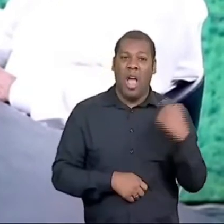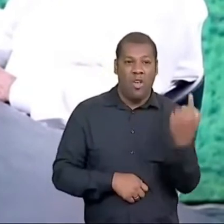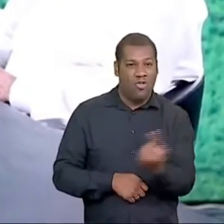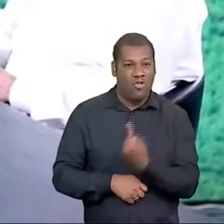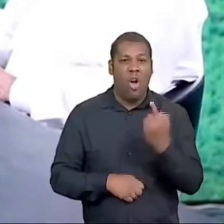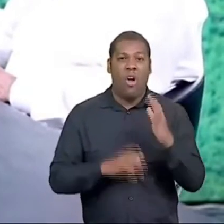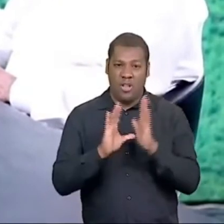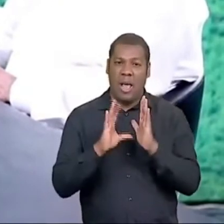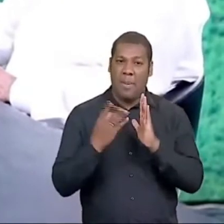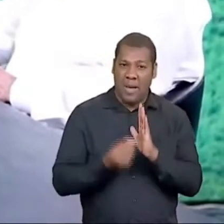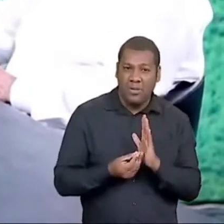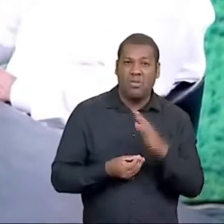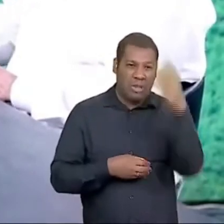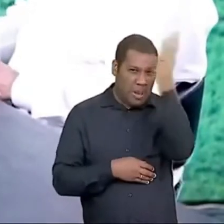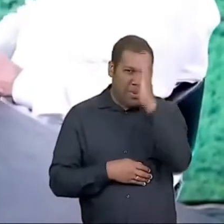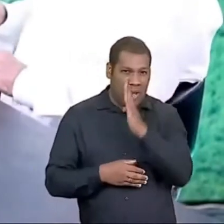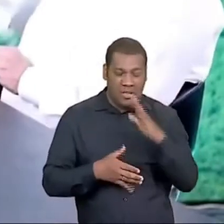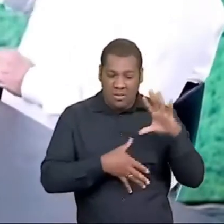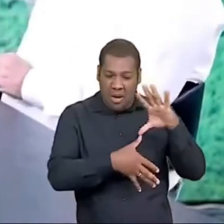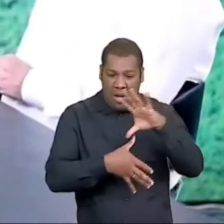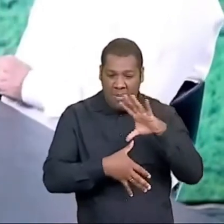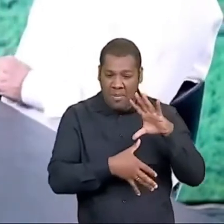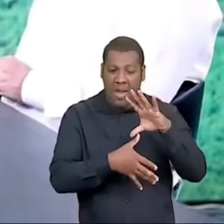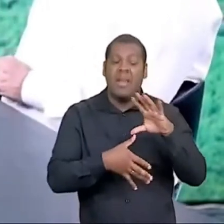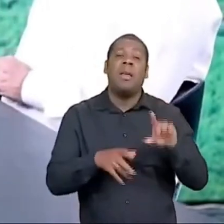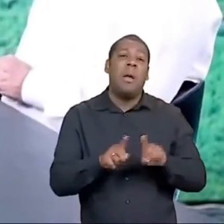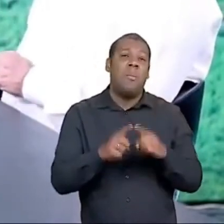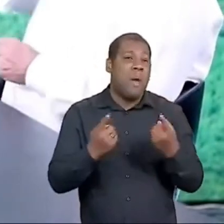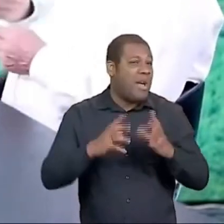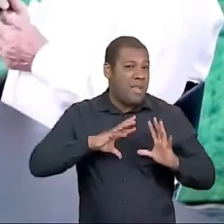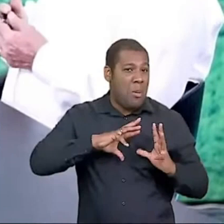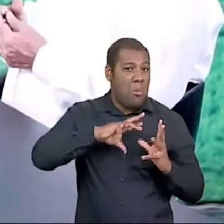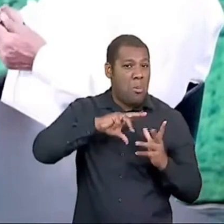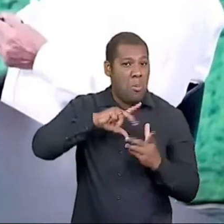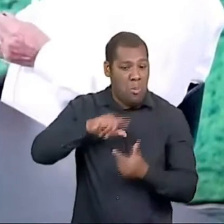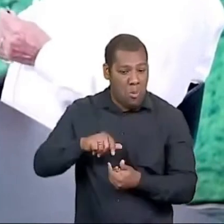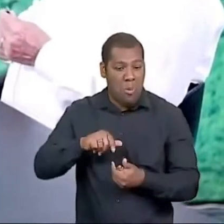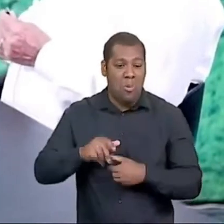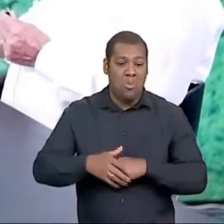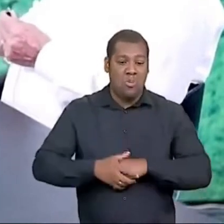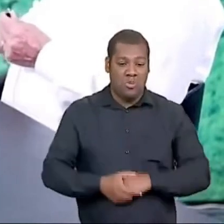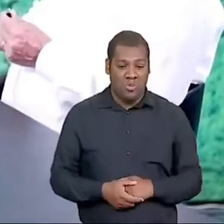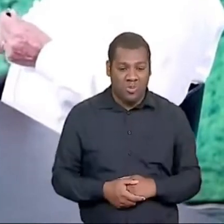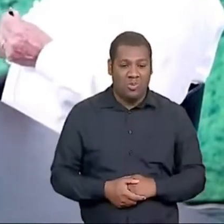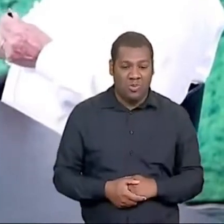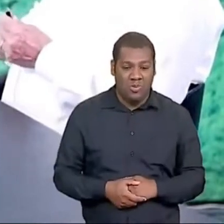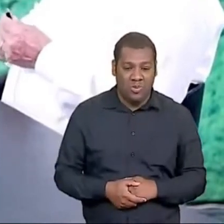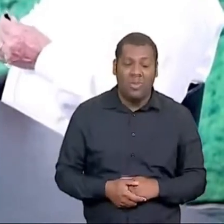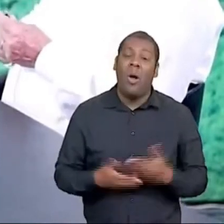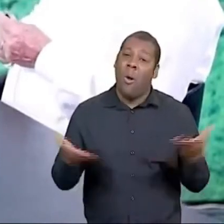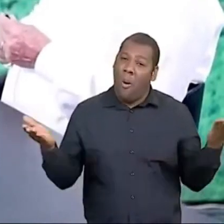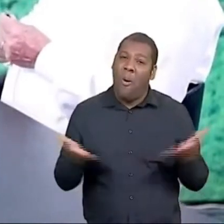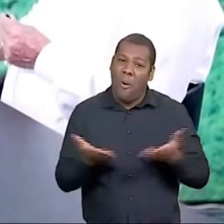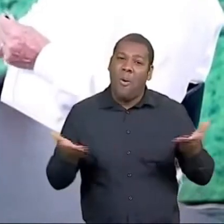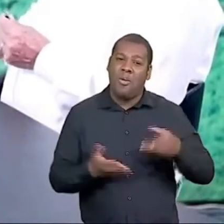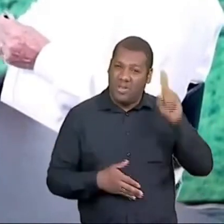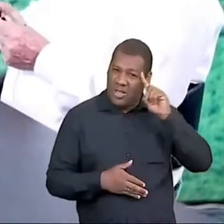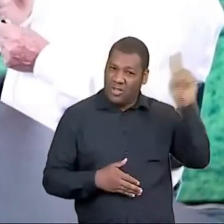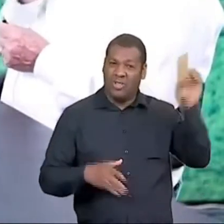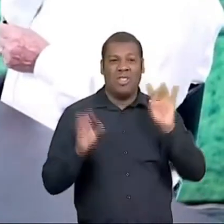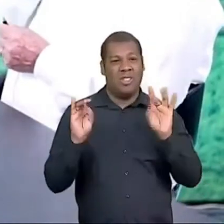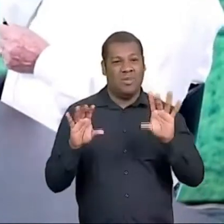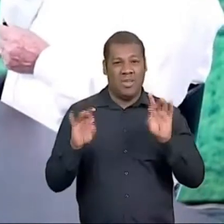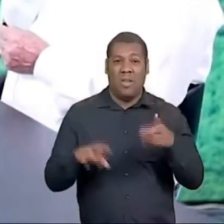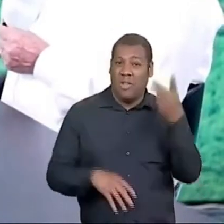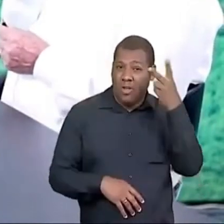América do Sul, mas na verdade para o planeta inteiro, né? Presidente, realmente é uma ocasião muito especial esse encontro, são 2 dias, hoje e